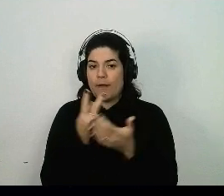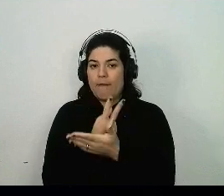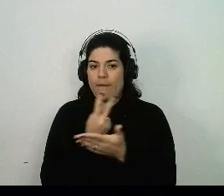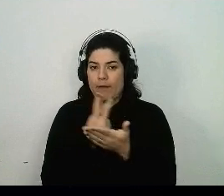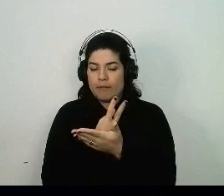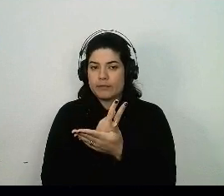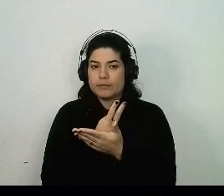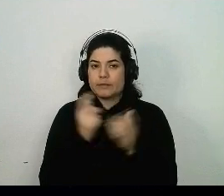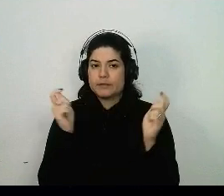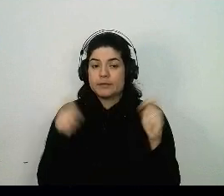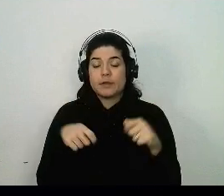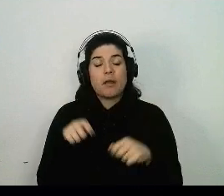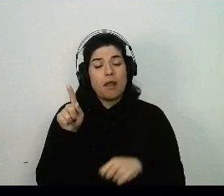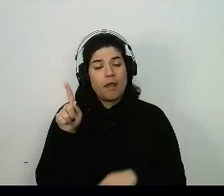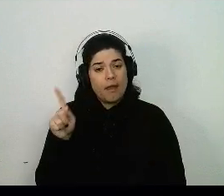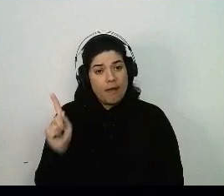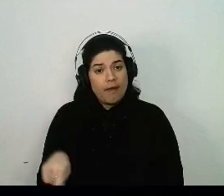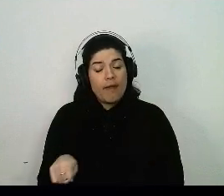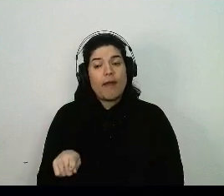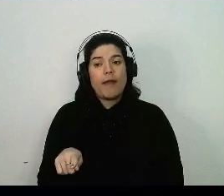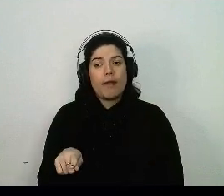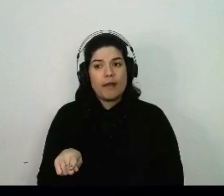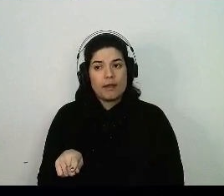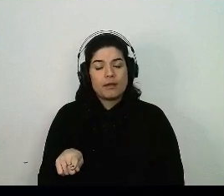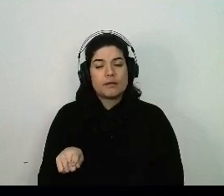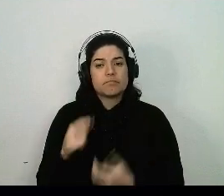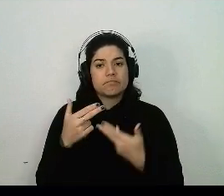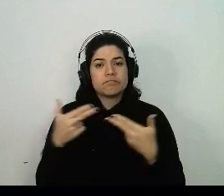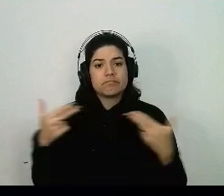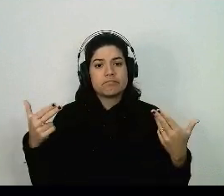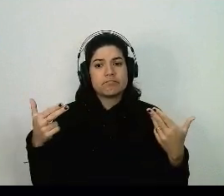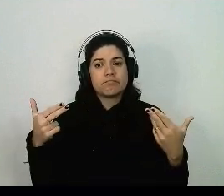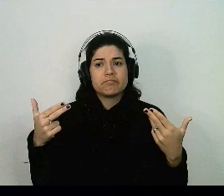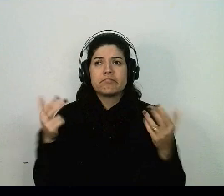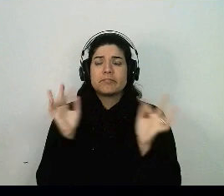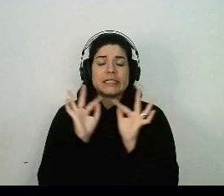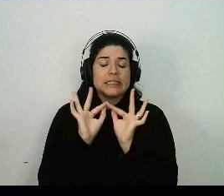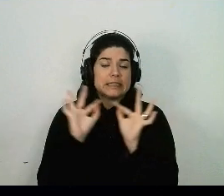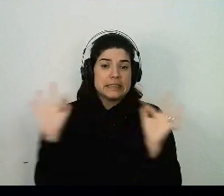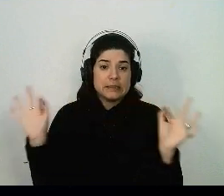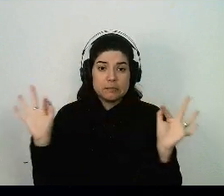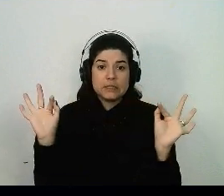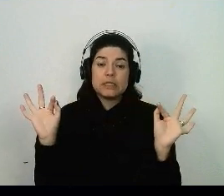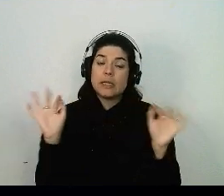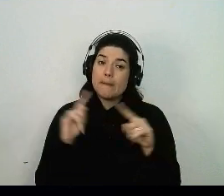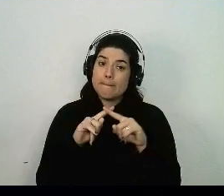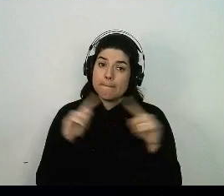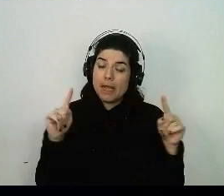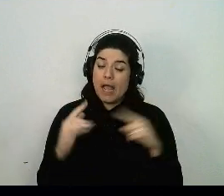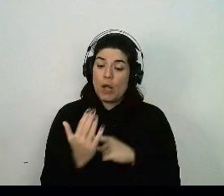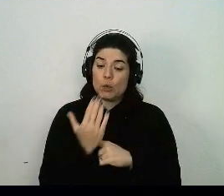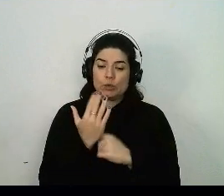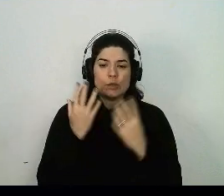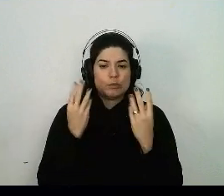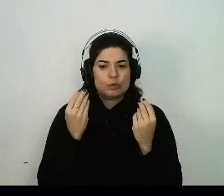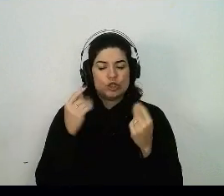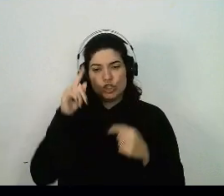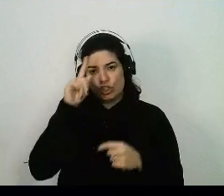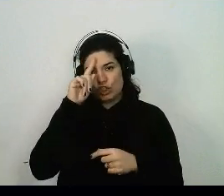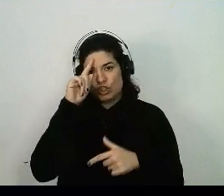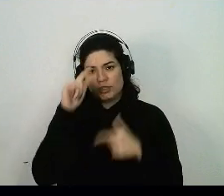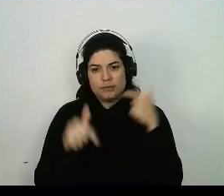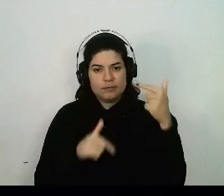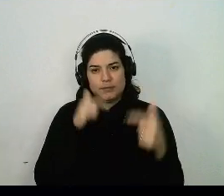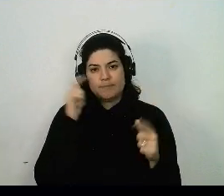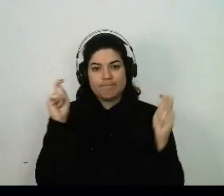é algo que, sim, é simples, mas que já nos ajuda muito no dia a dia,